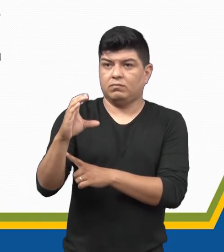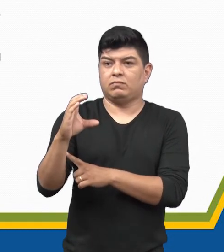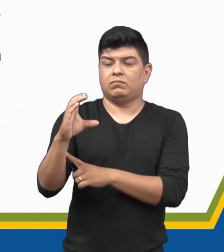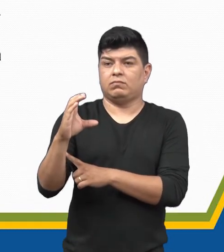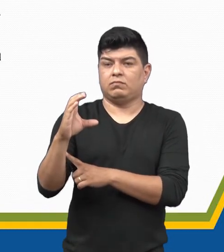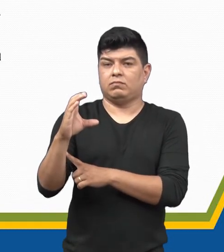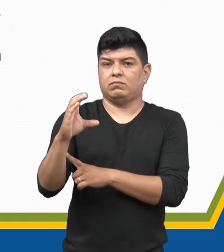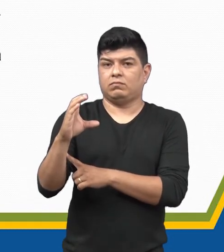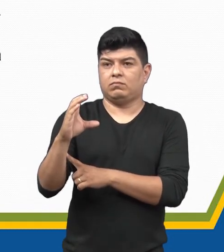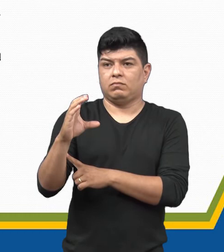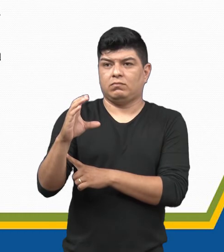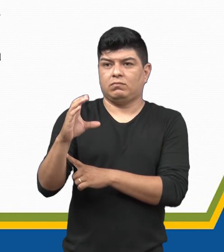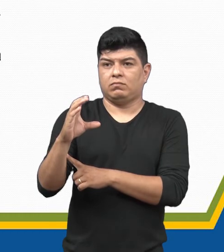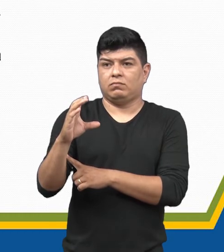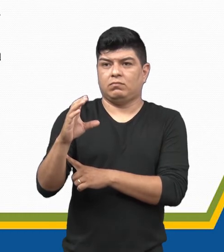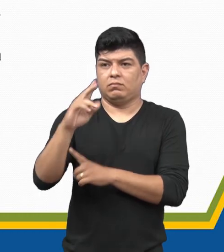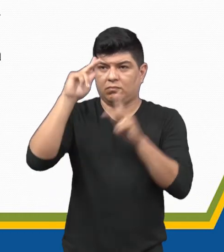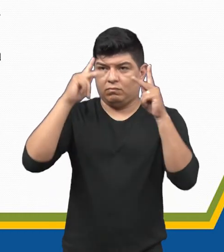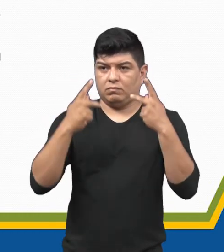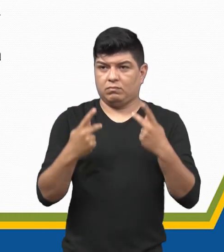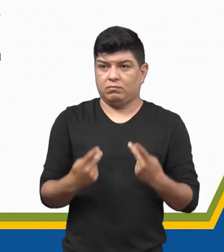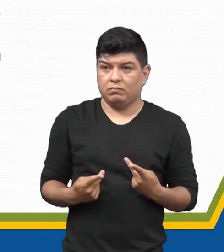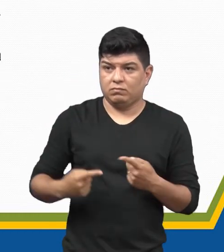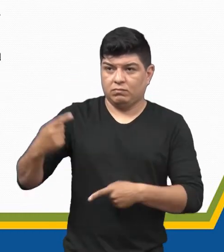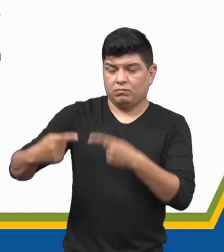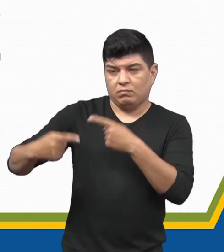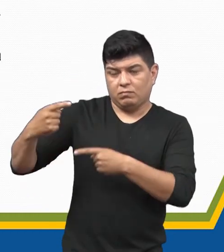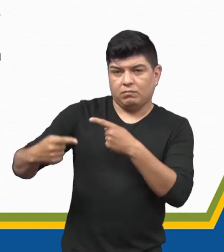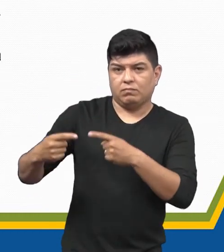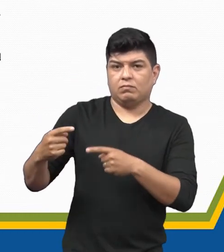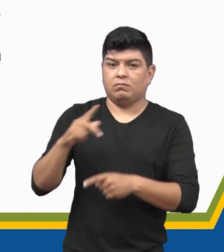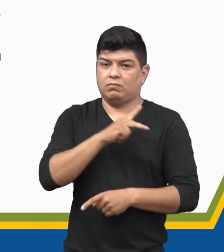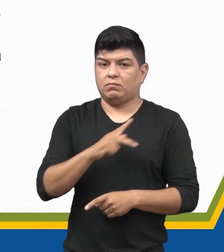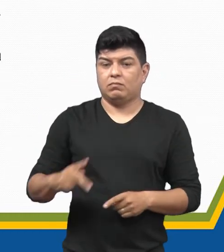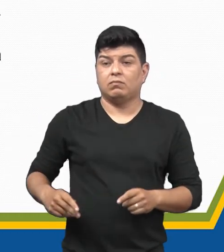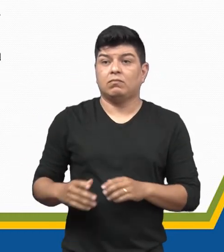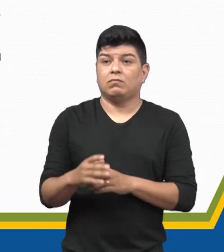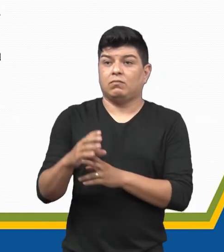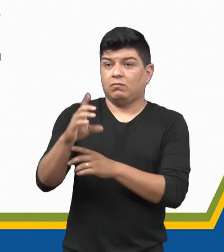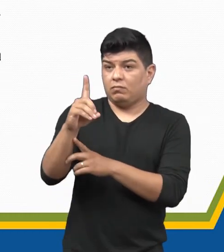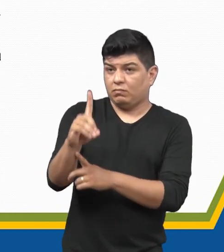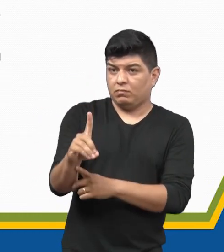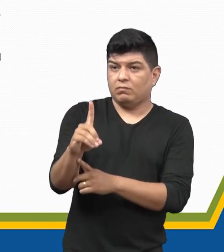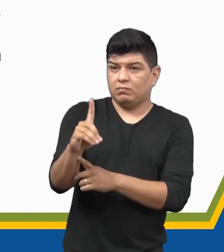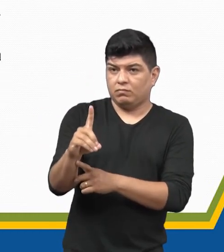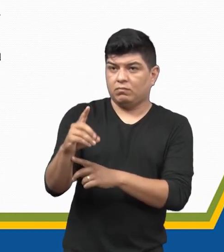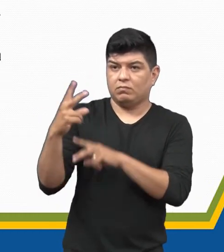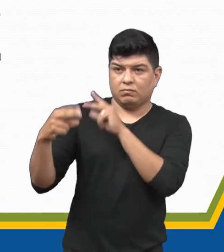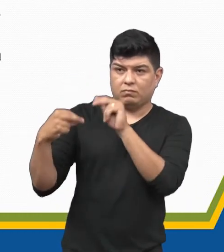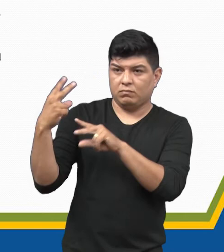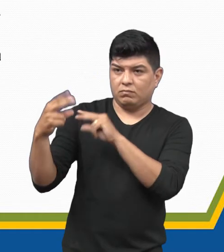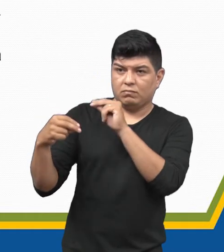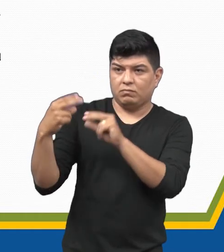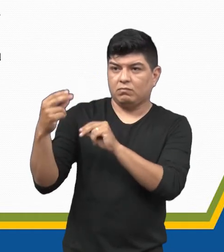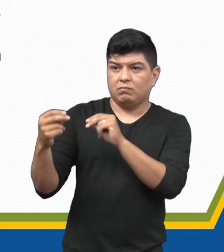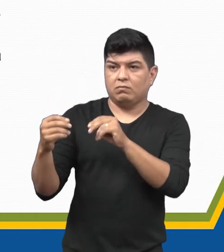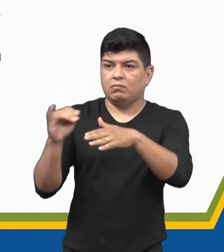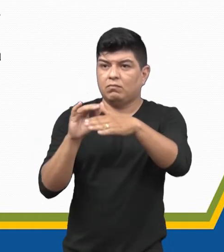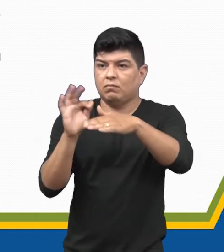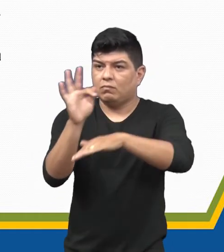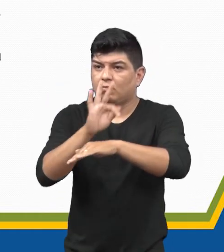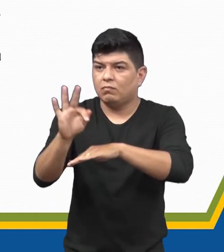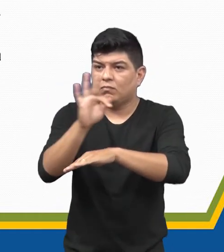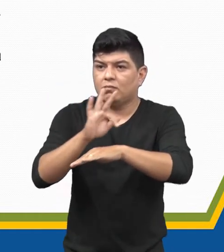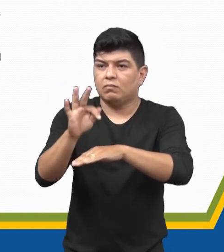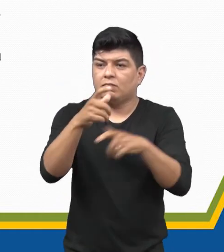C, ativismo humanista em debates públicos. Letra D, discurso formalista em